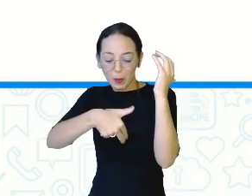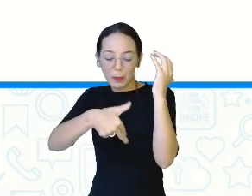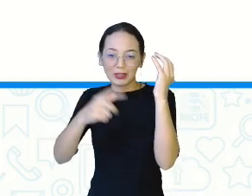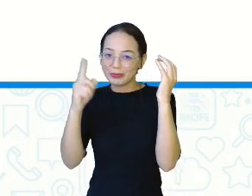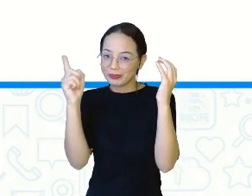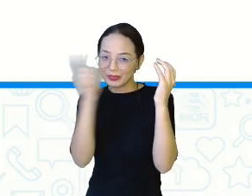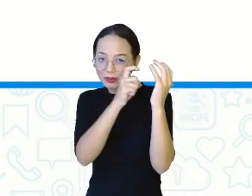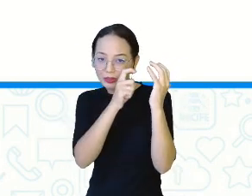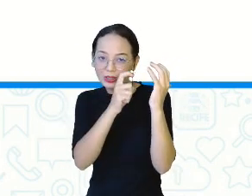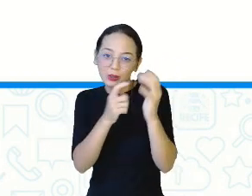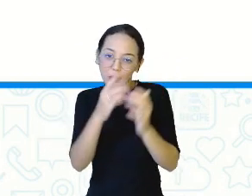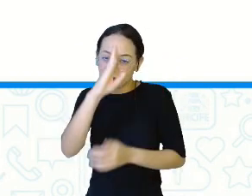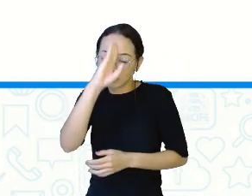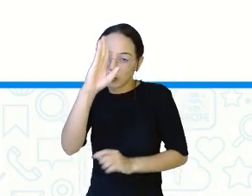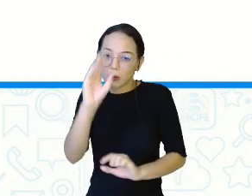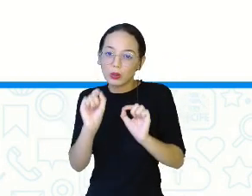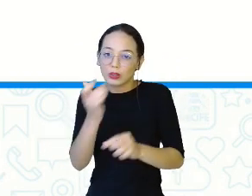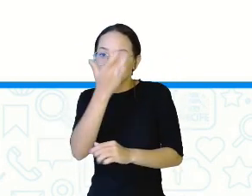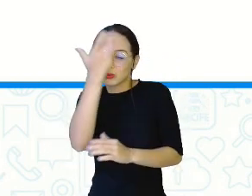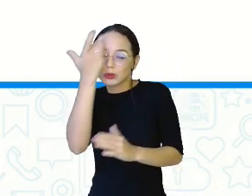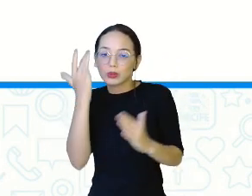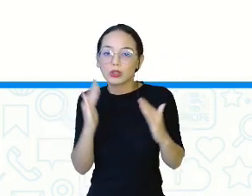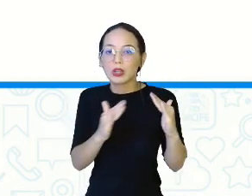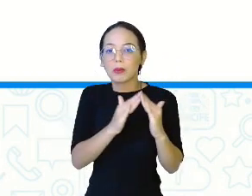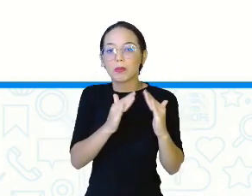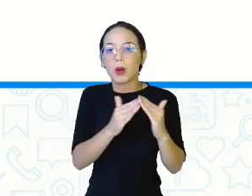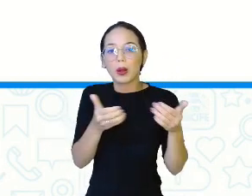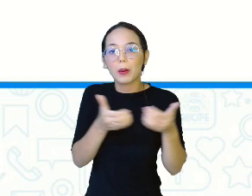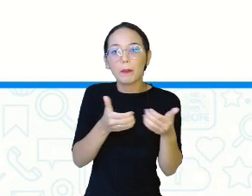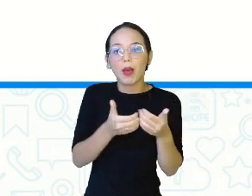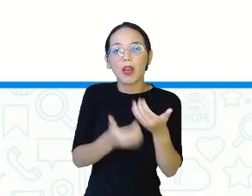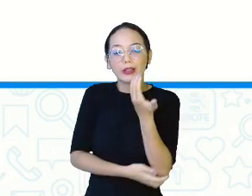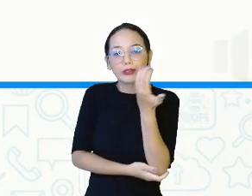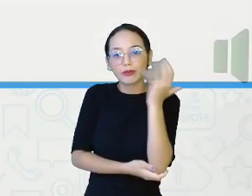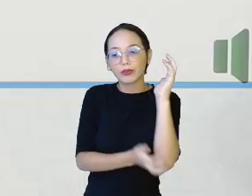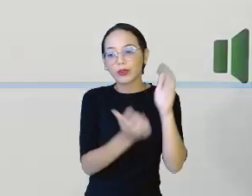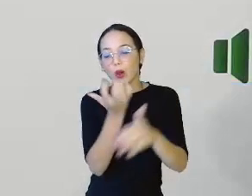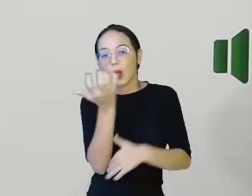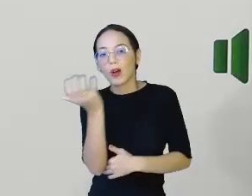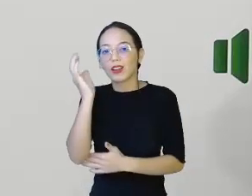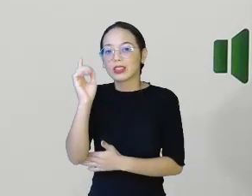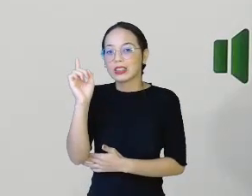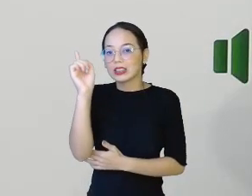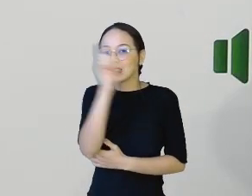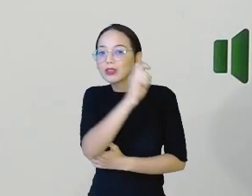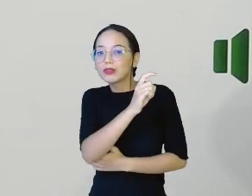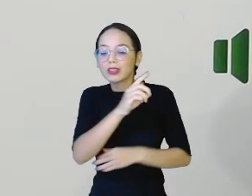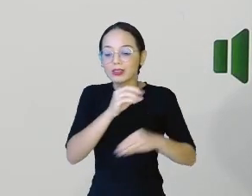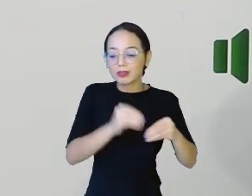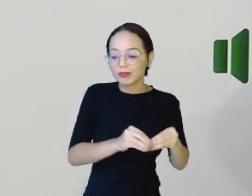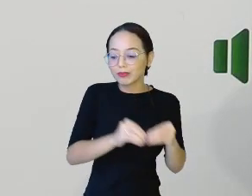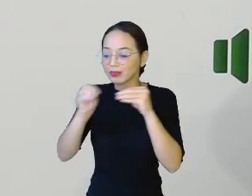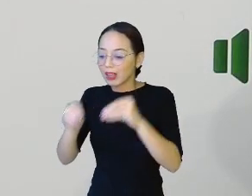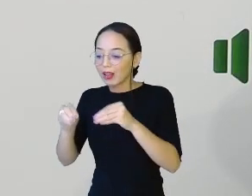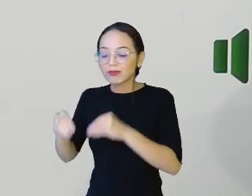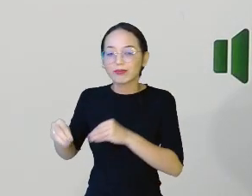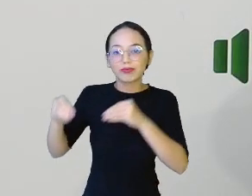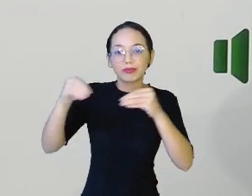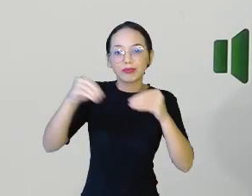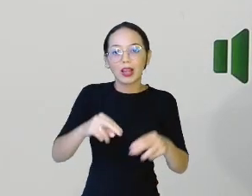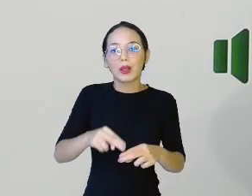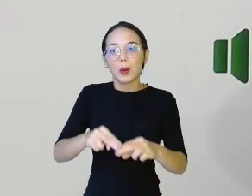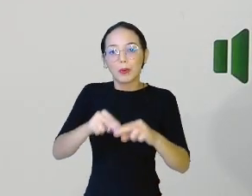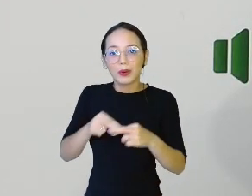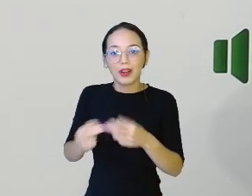região norte, principalmente aqueles que moram próximo à floresta, então é difícil para eles se locomoverem por terra, por conta